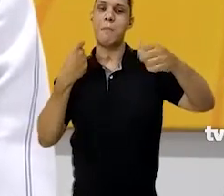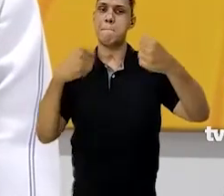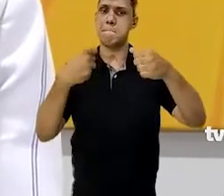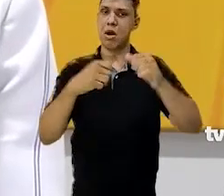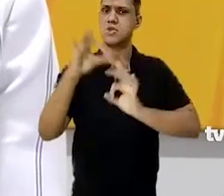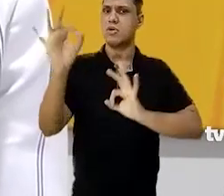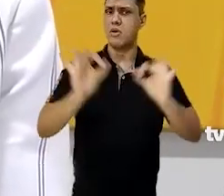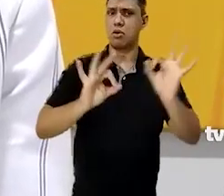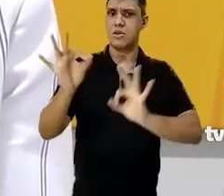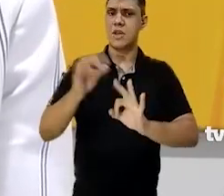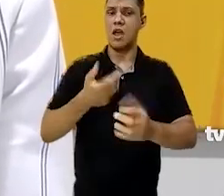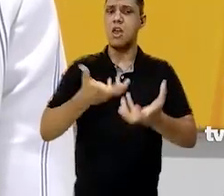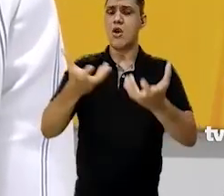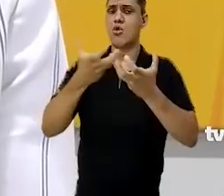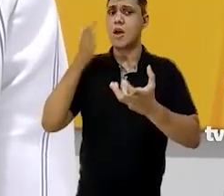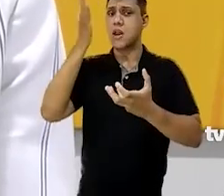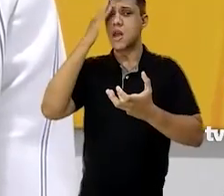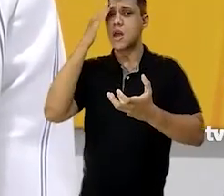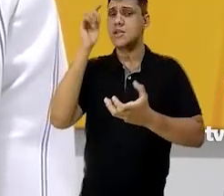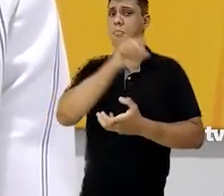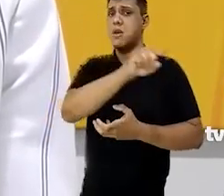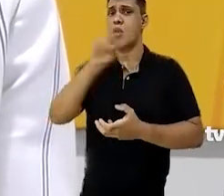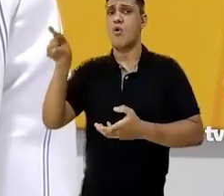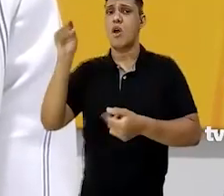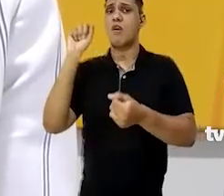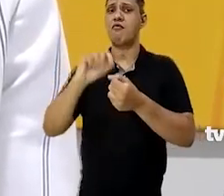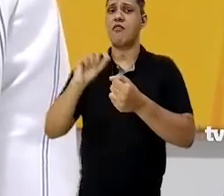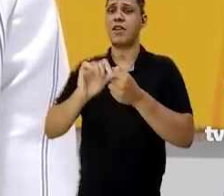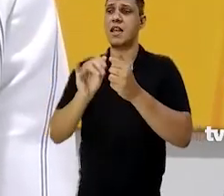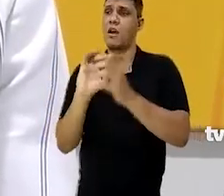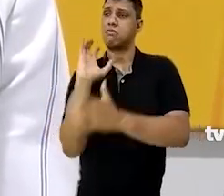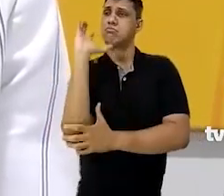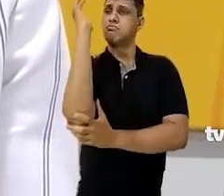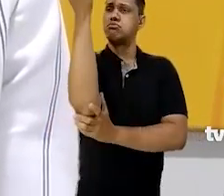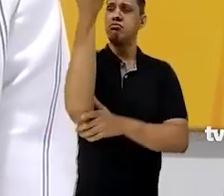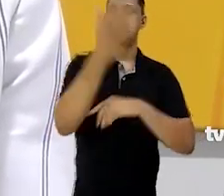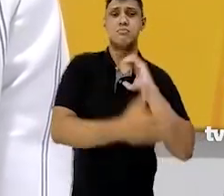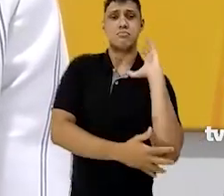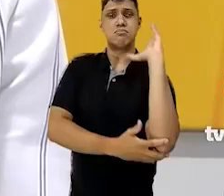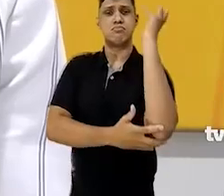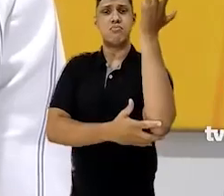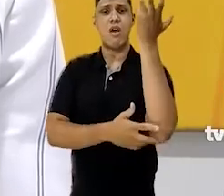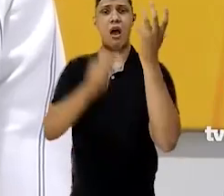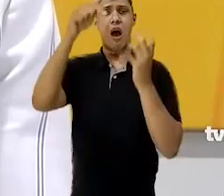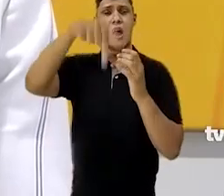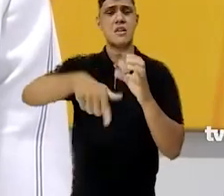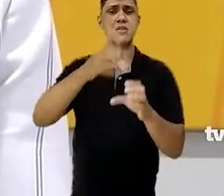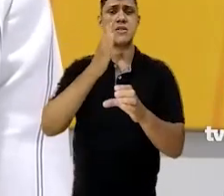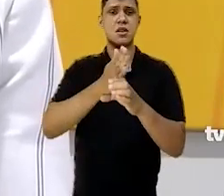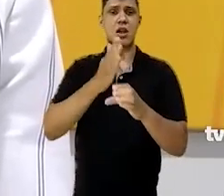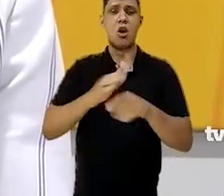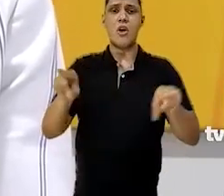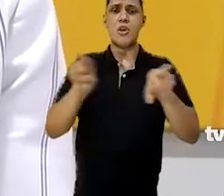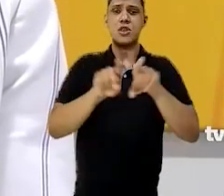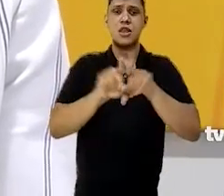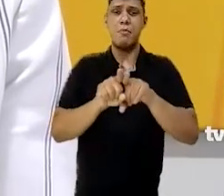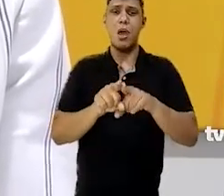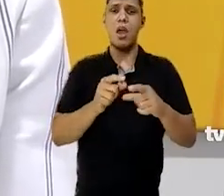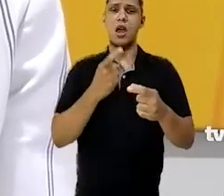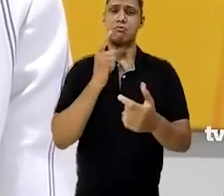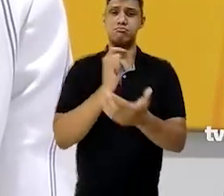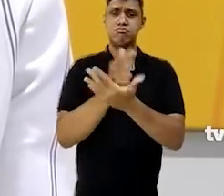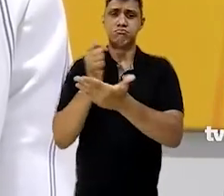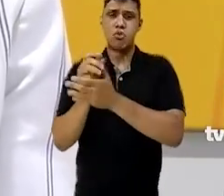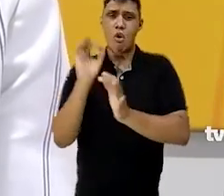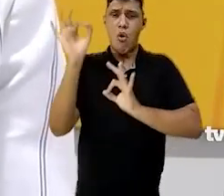dos candidatos o que vão fazer em relação à arborização urbana, recursos hídricos e áreas naturais que